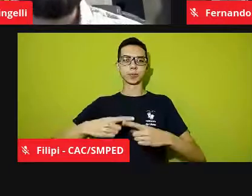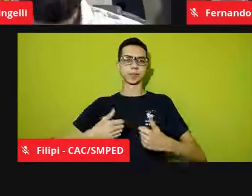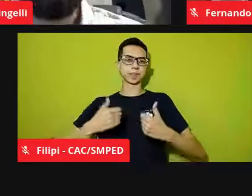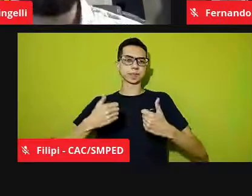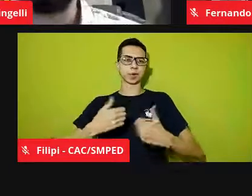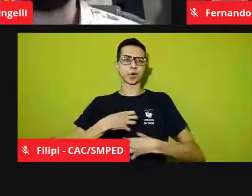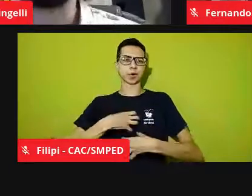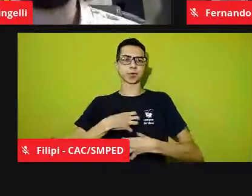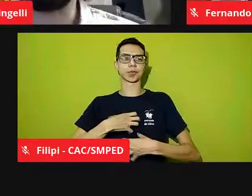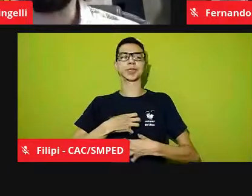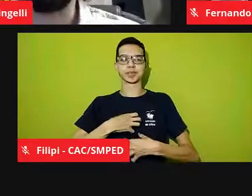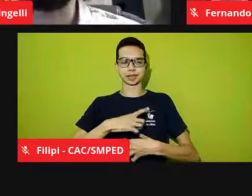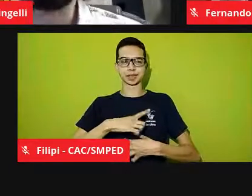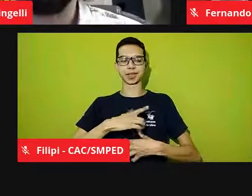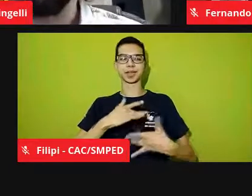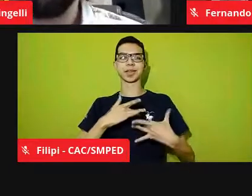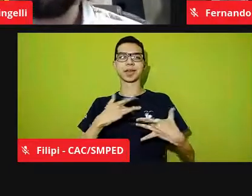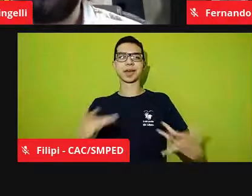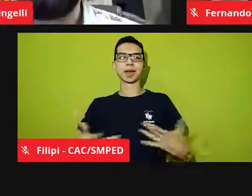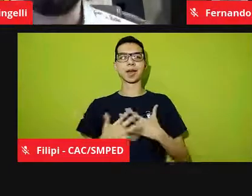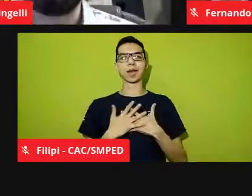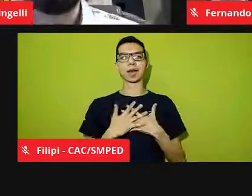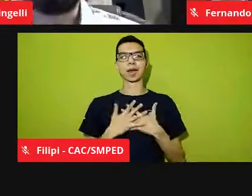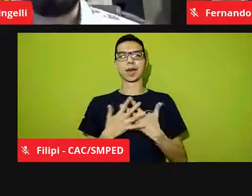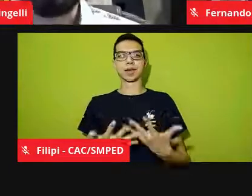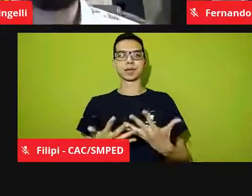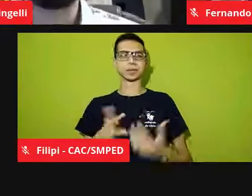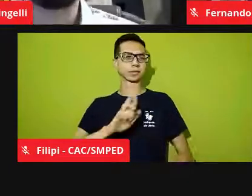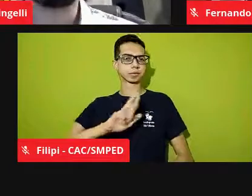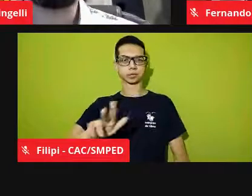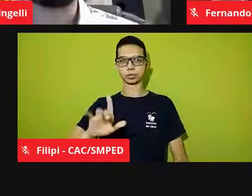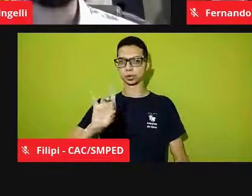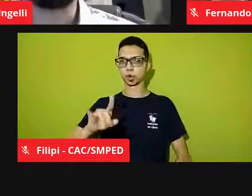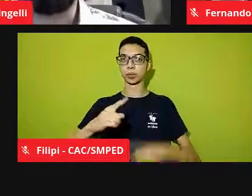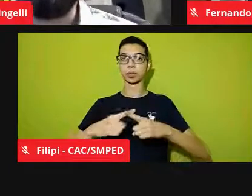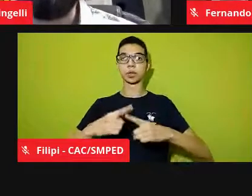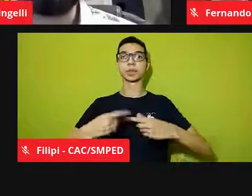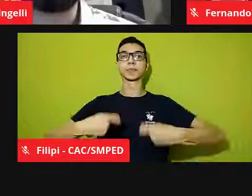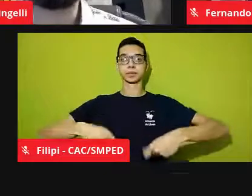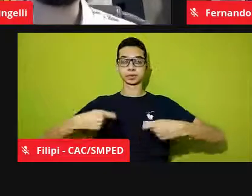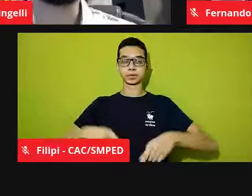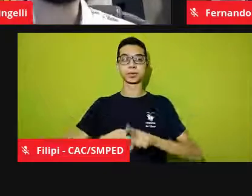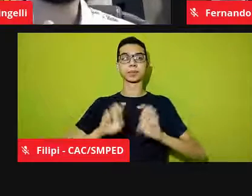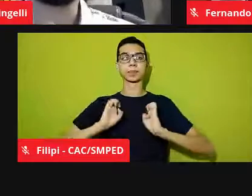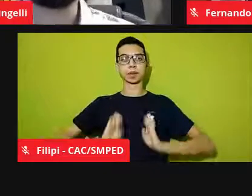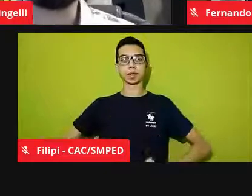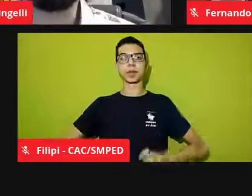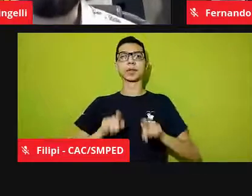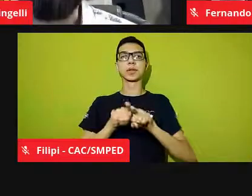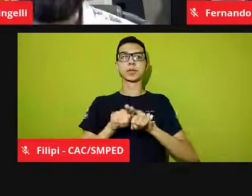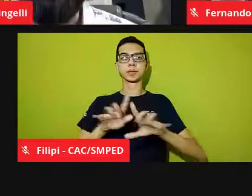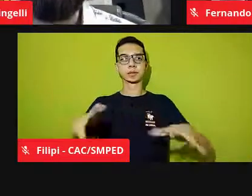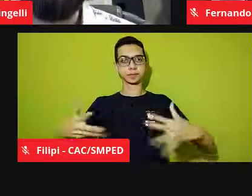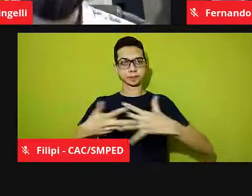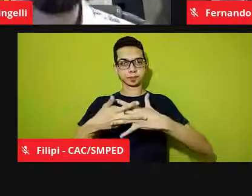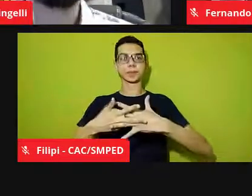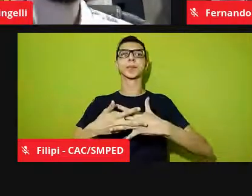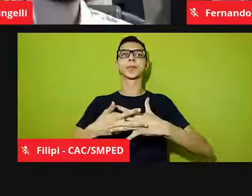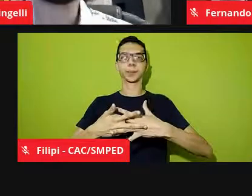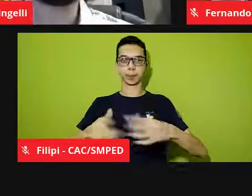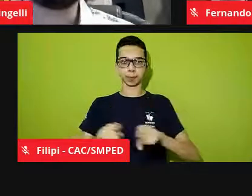bonzinhos e caridosos, mas porque isso é necessário, é ético, e isso promove cidadania, e isso